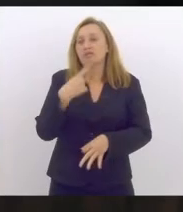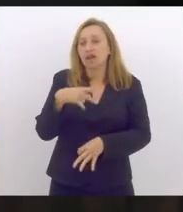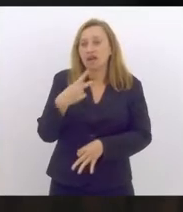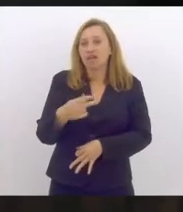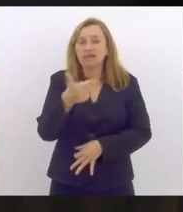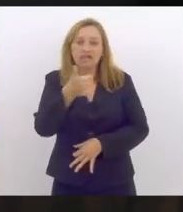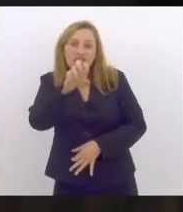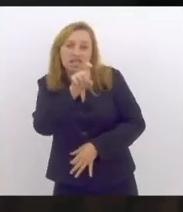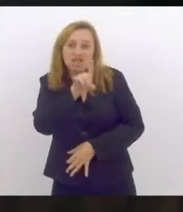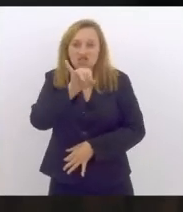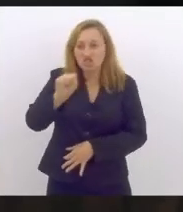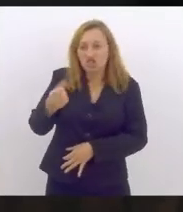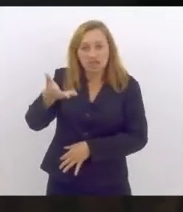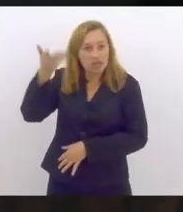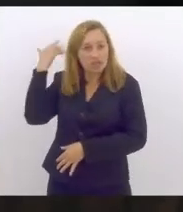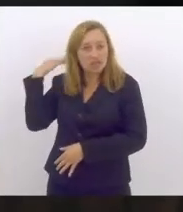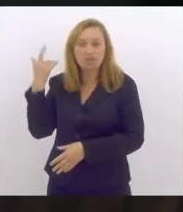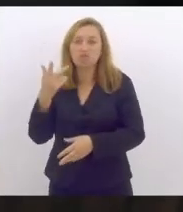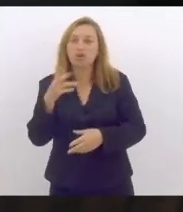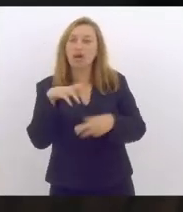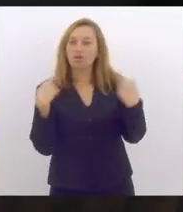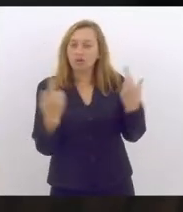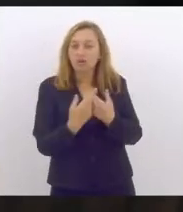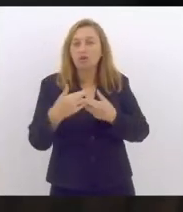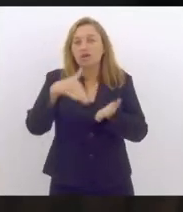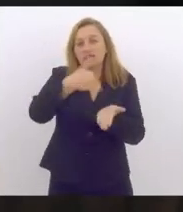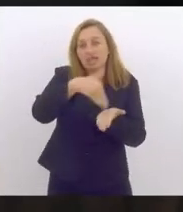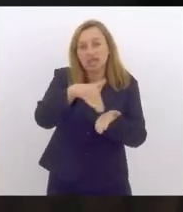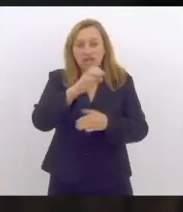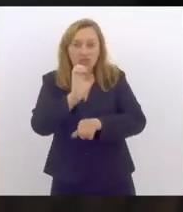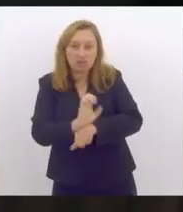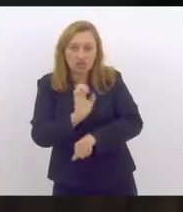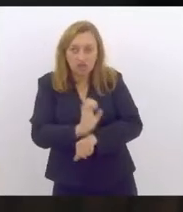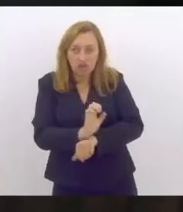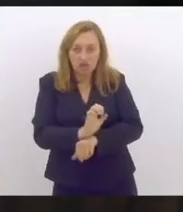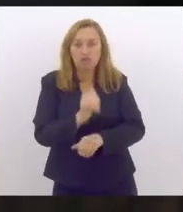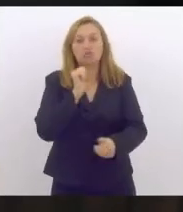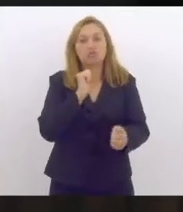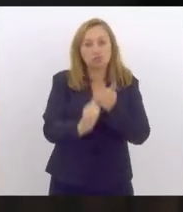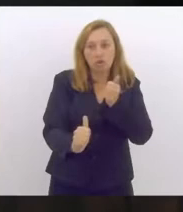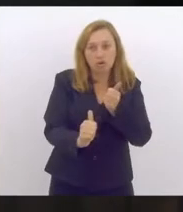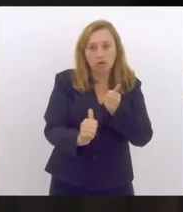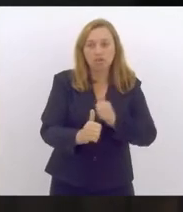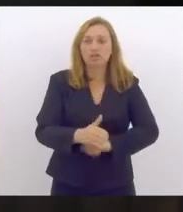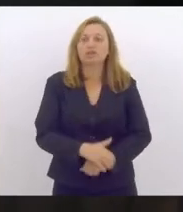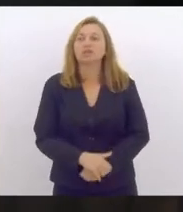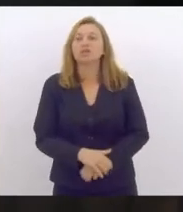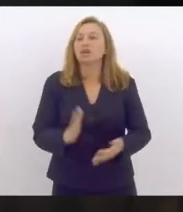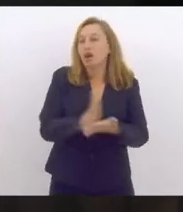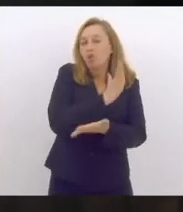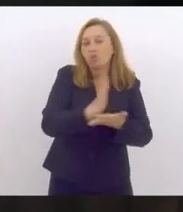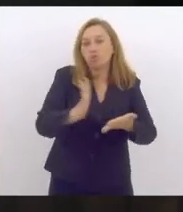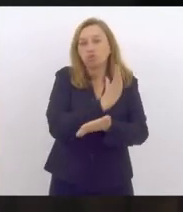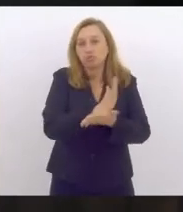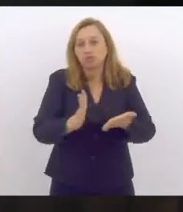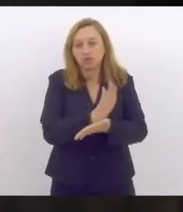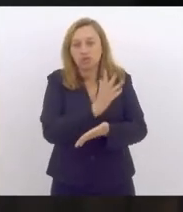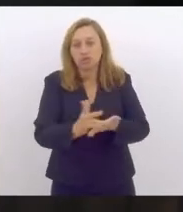atrás, 13 dias atrás, uma reunião com a Secretaria de Estado de Esporte e com alguns atletas